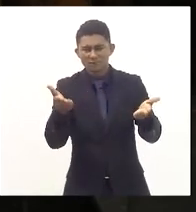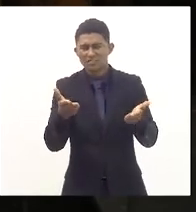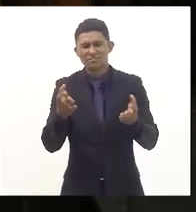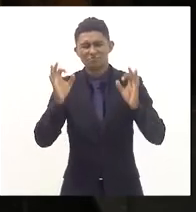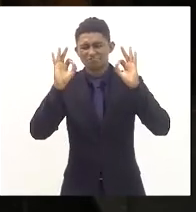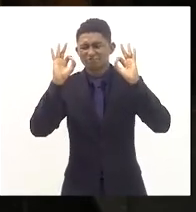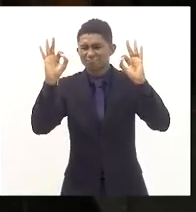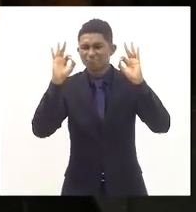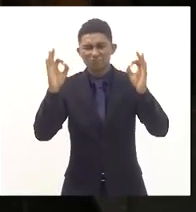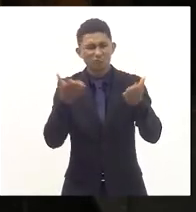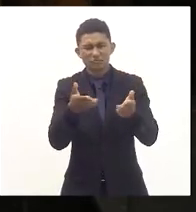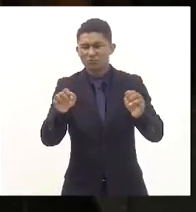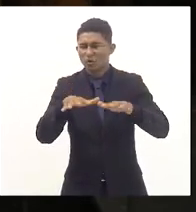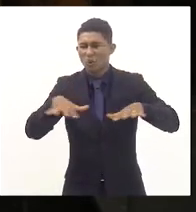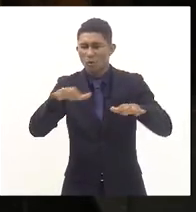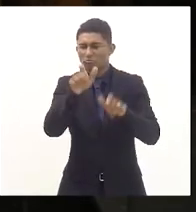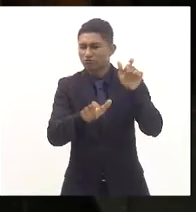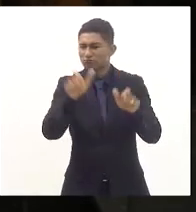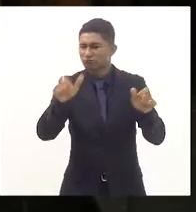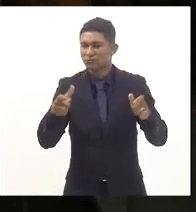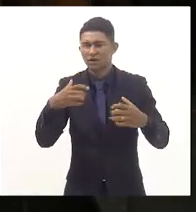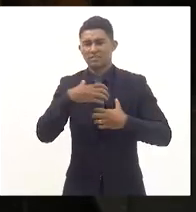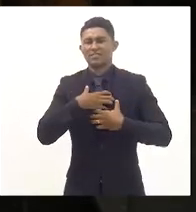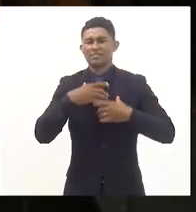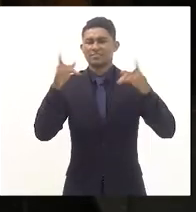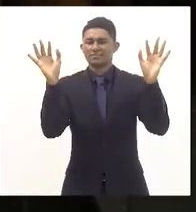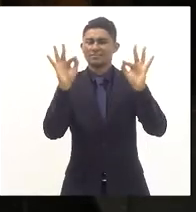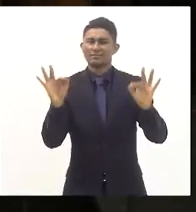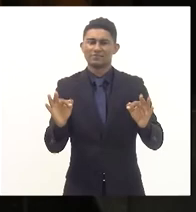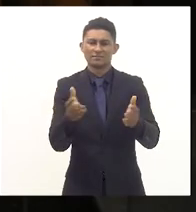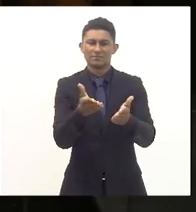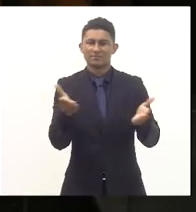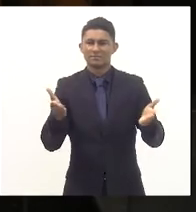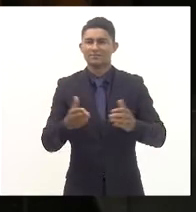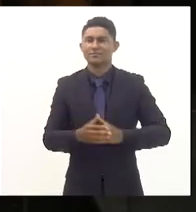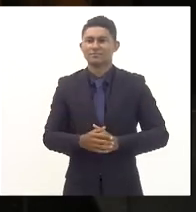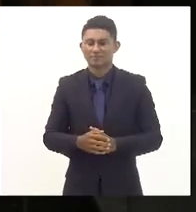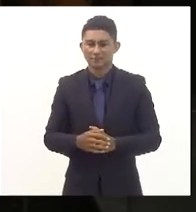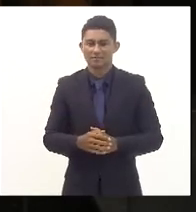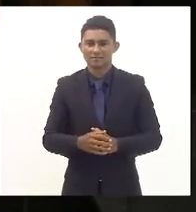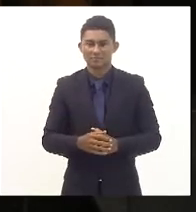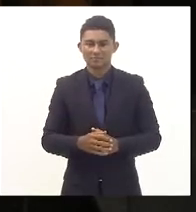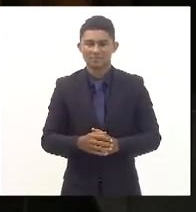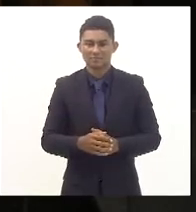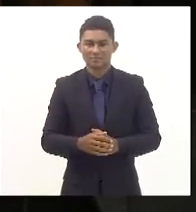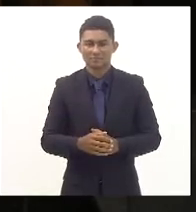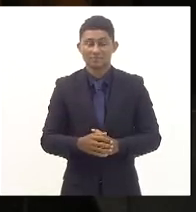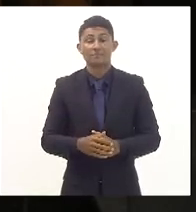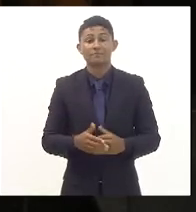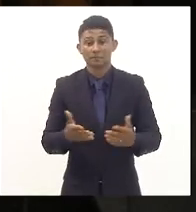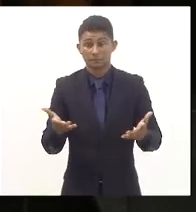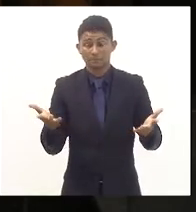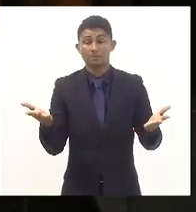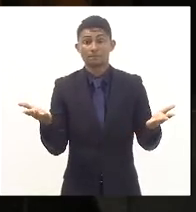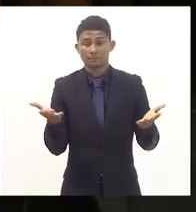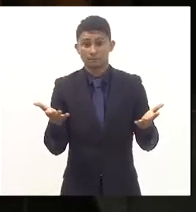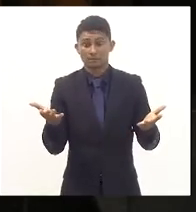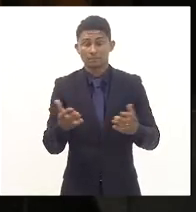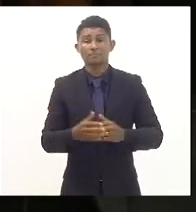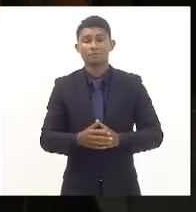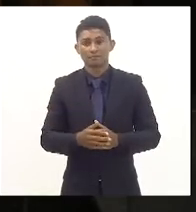Seleta e eu fico muito feliz com o momento de ver uma mesa como essa bom continuando aqui